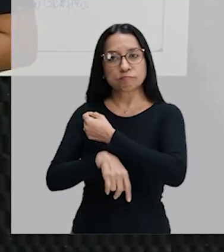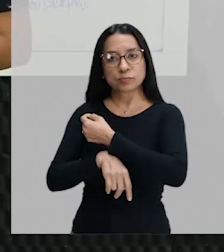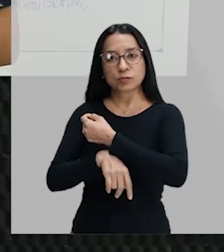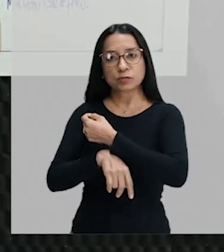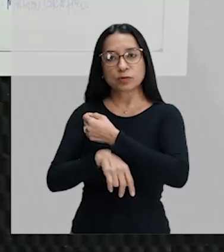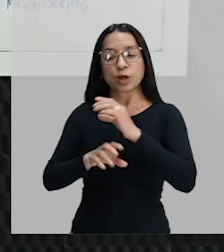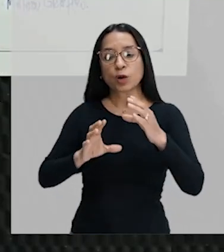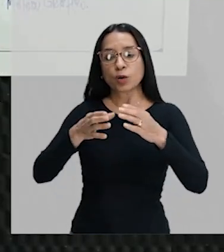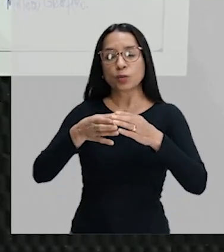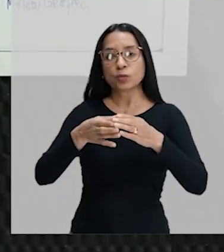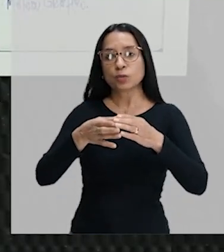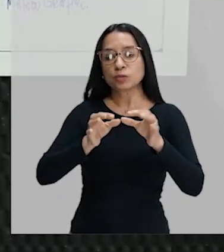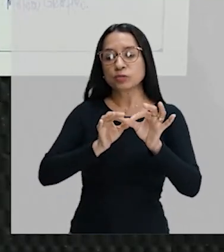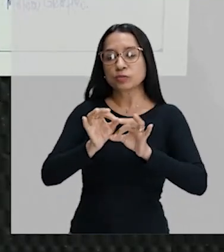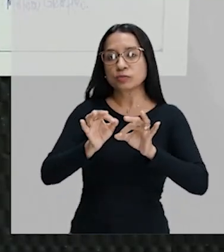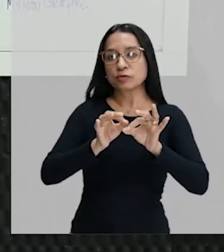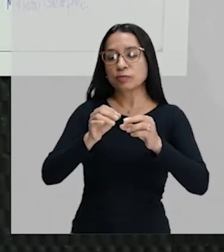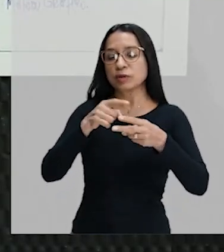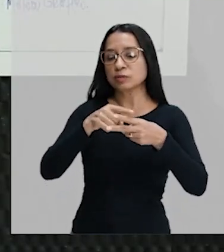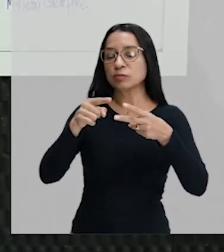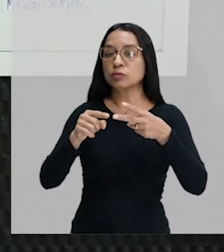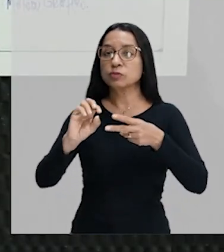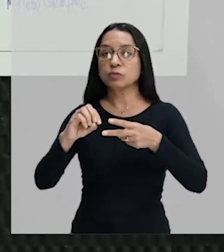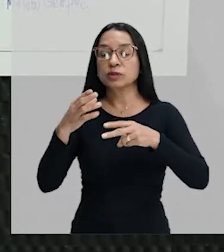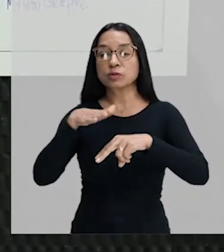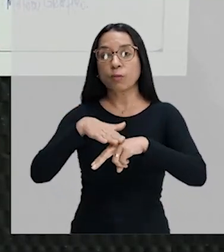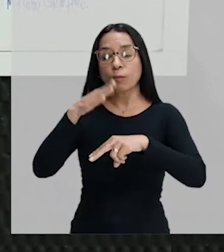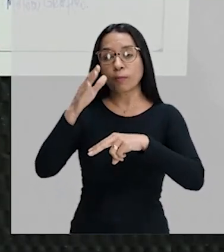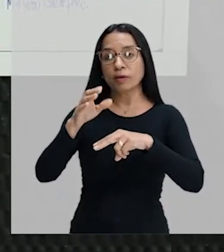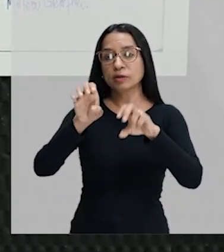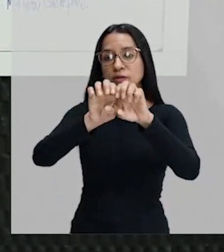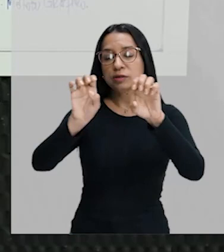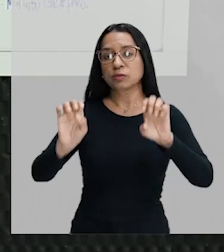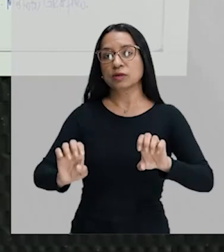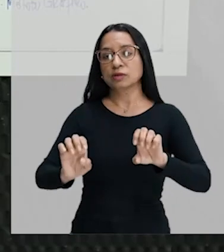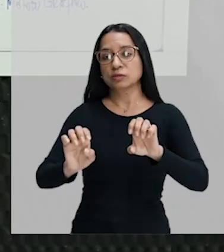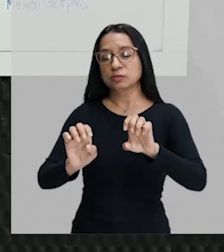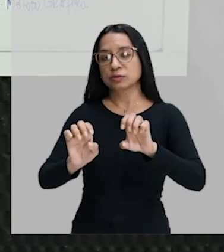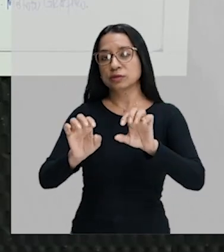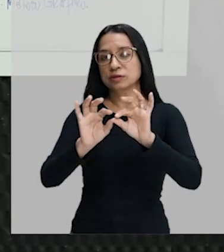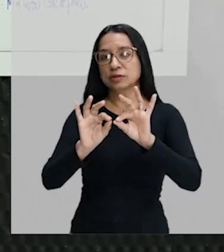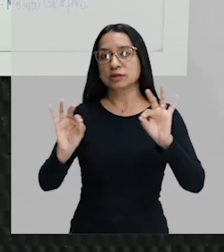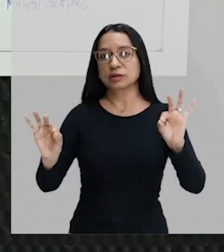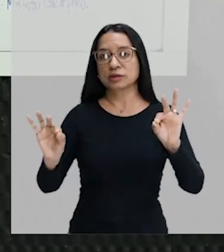por duas ou mais equações lineares. Tá? Então, ele é um conjunto